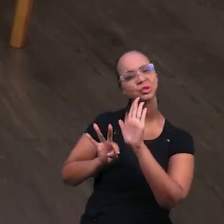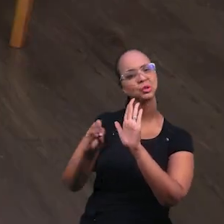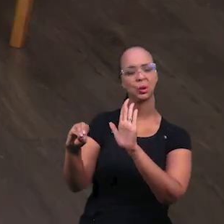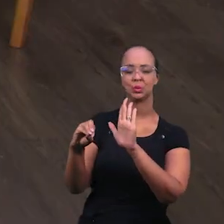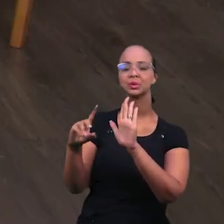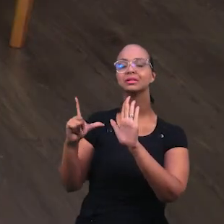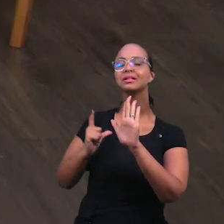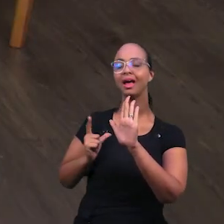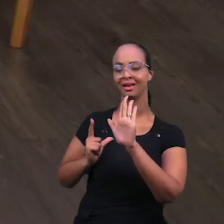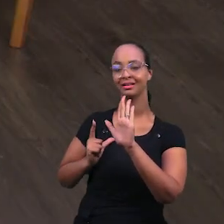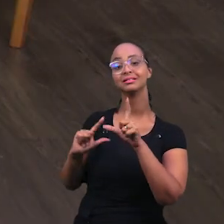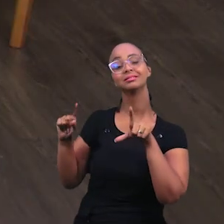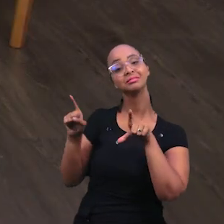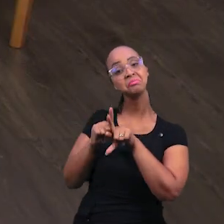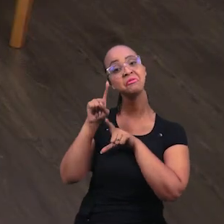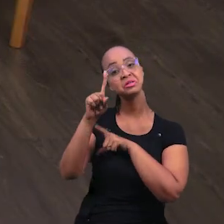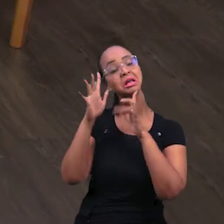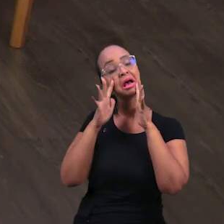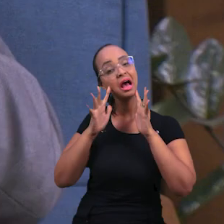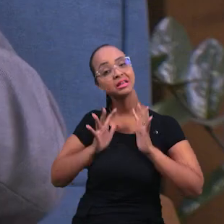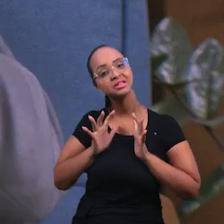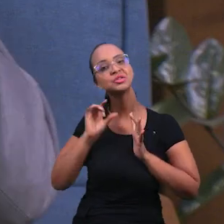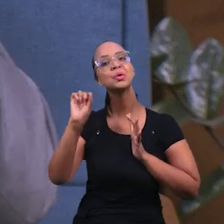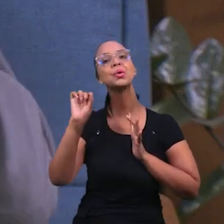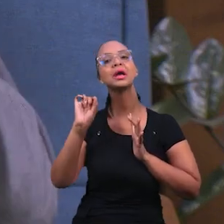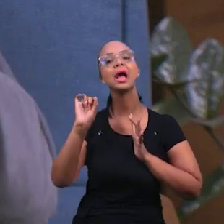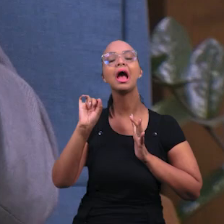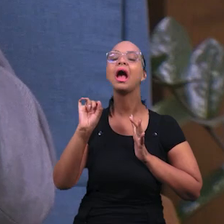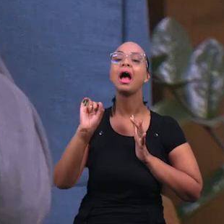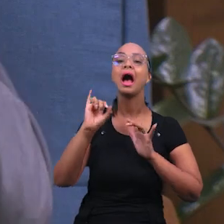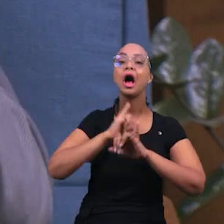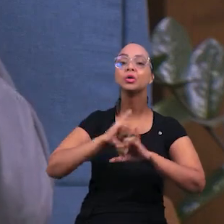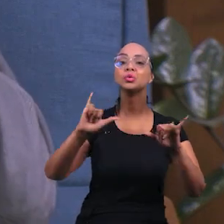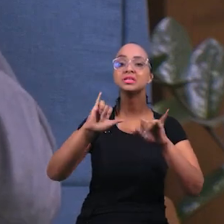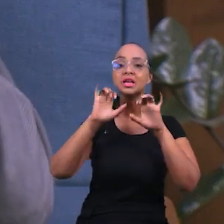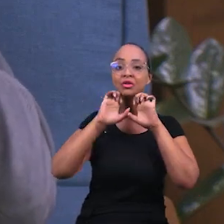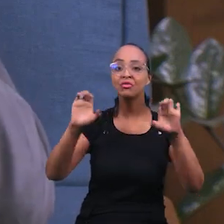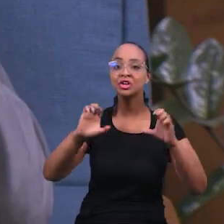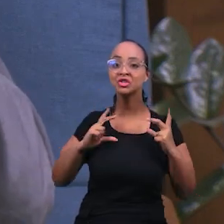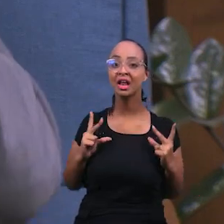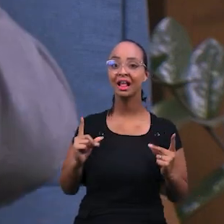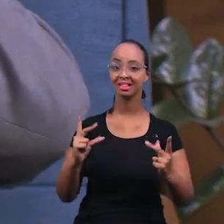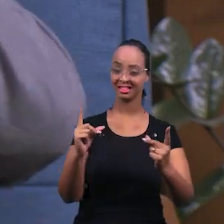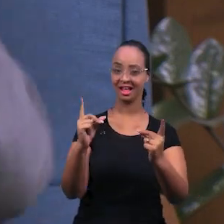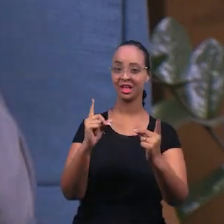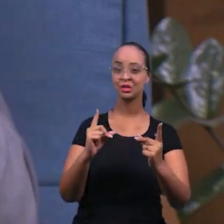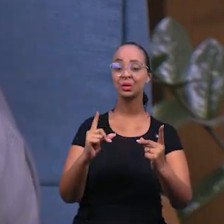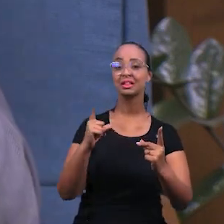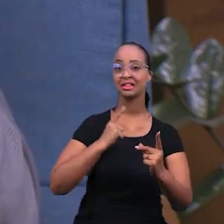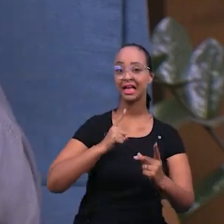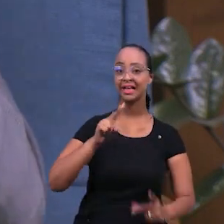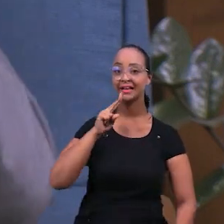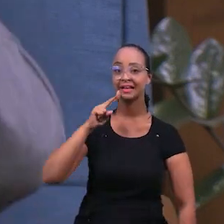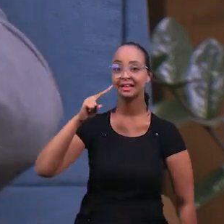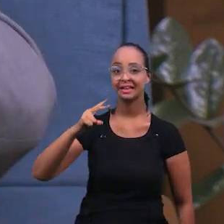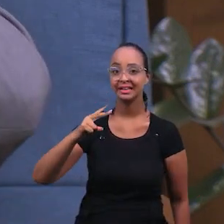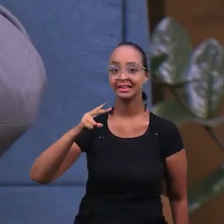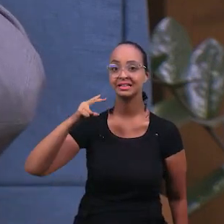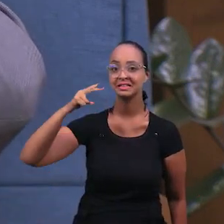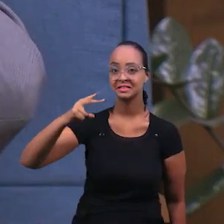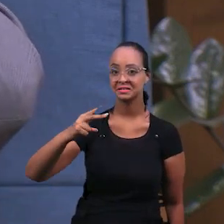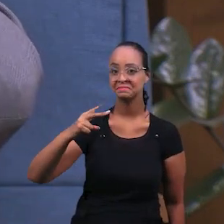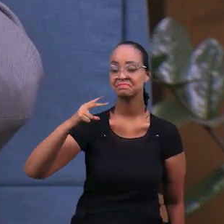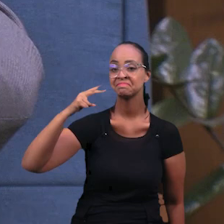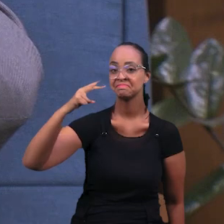Todos os episódios. E você assiste também no programa Anunciando o Evangelho Eterno, quinzenalmente. A gente sempre